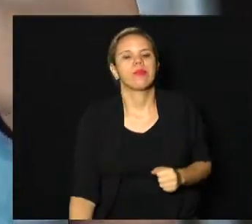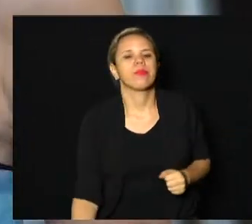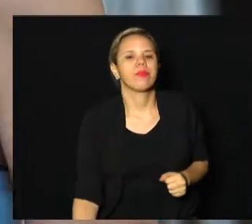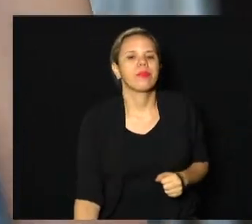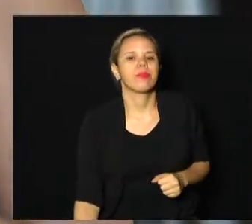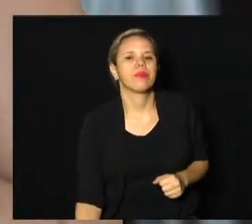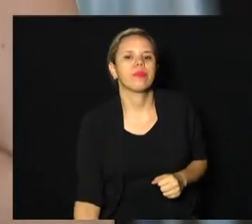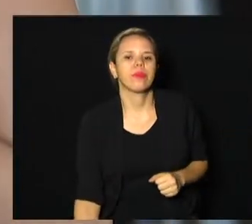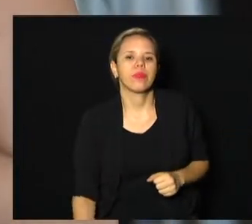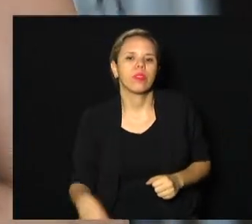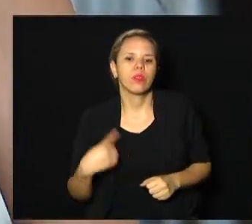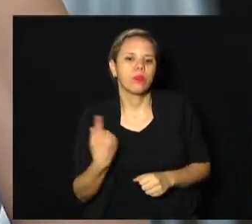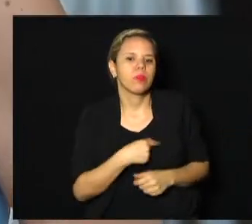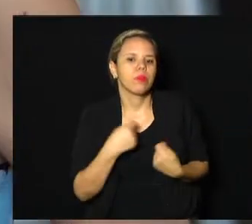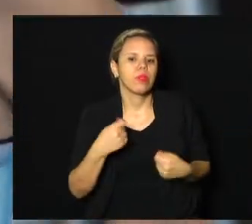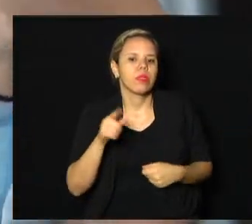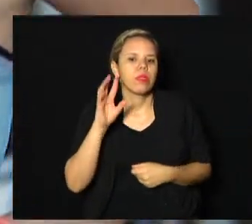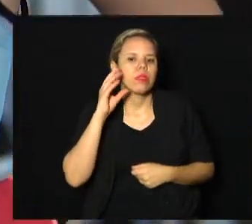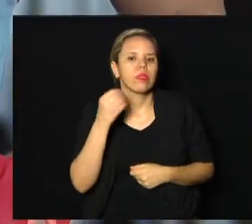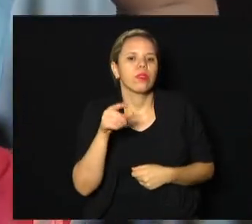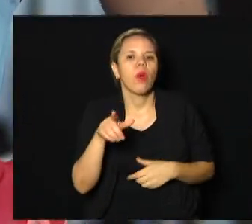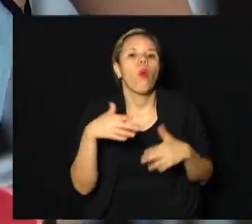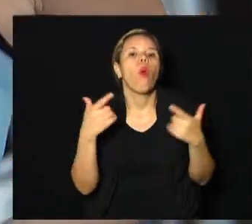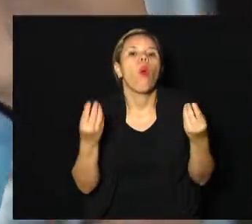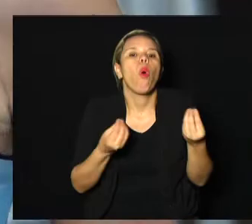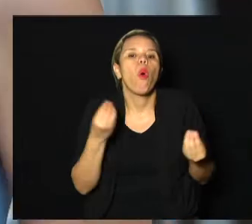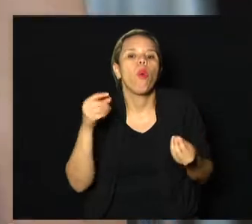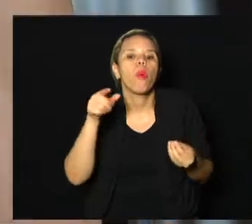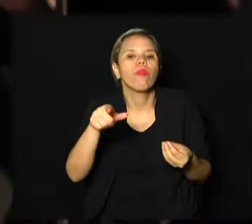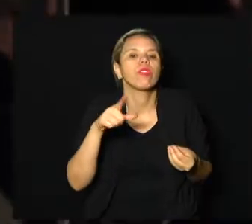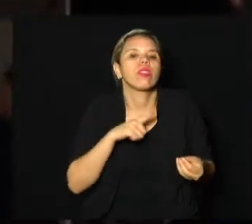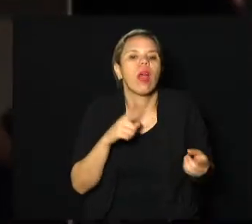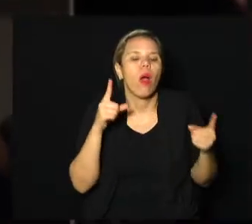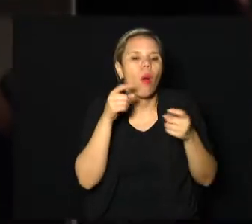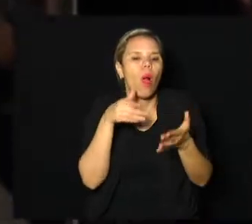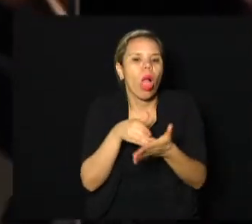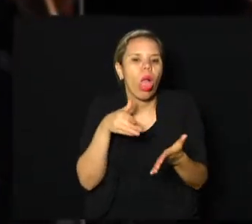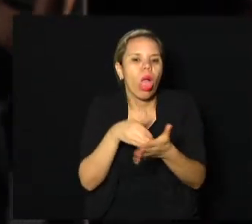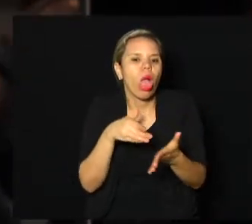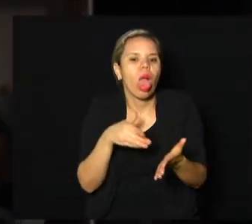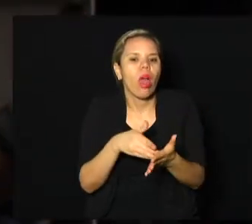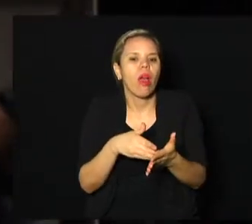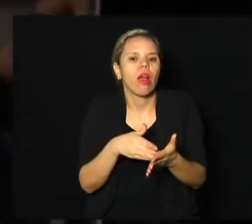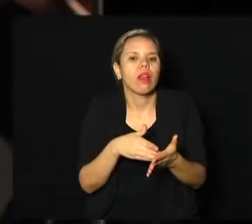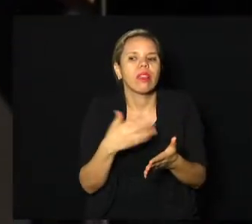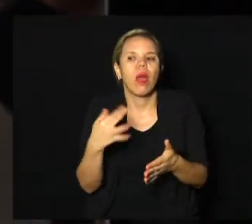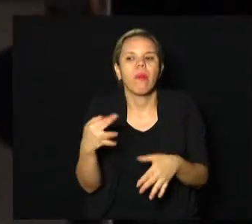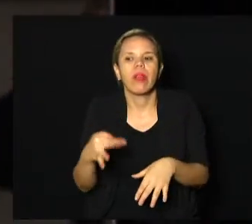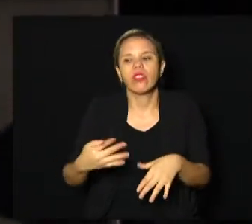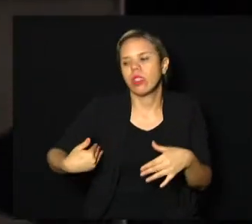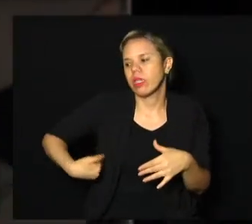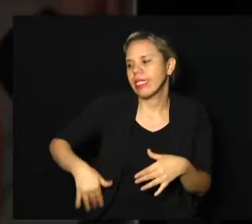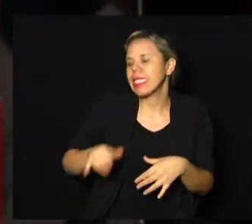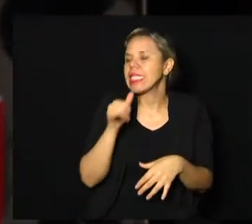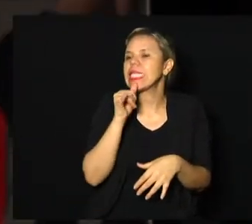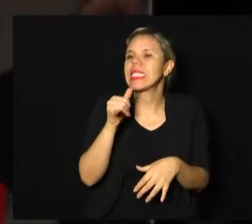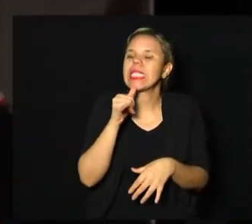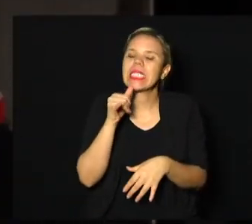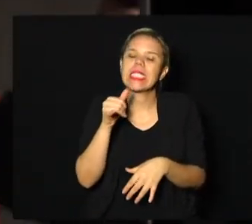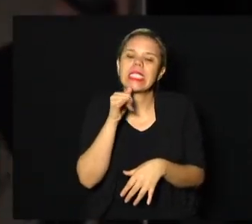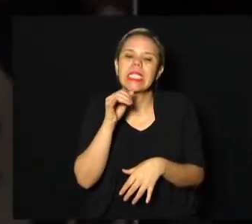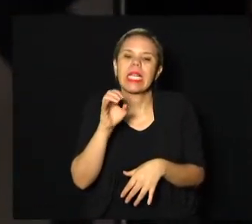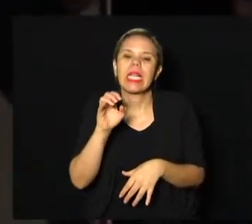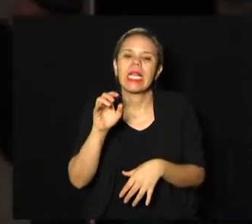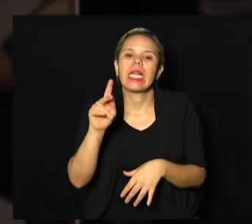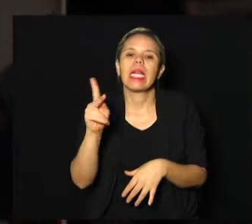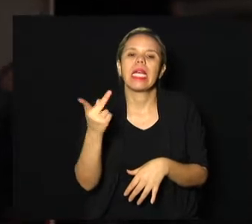precisa entender aonde você tem uma dificuldade postural ou aonde você já tem uma lesão. Eu já tenho uma hérnia de disco, eu